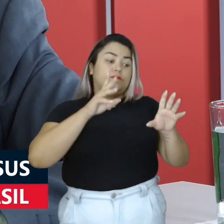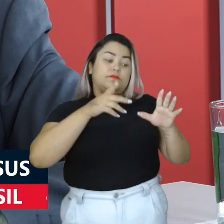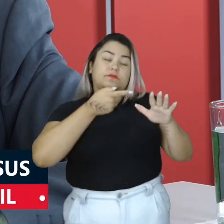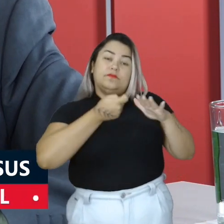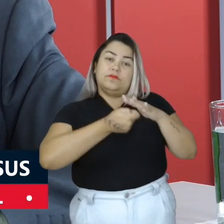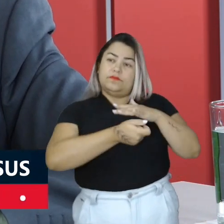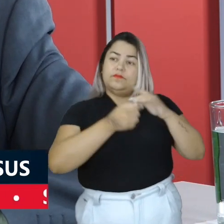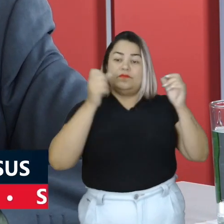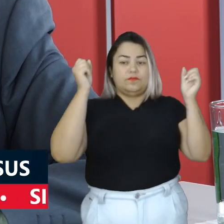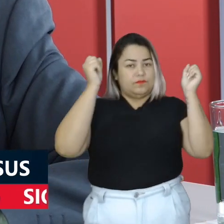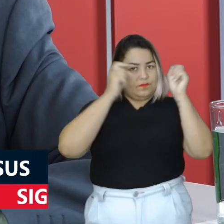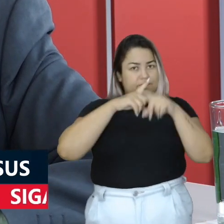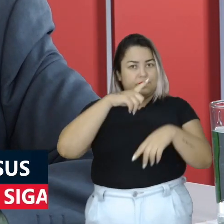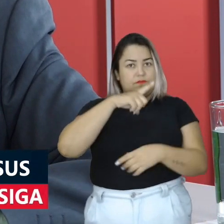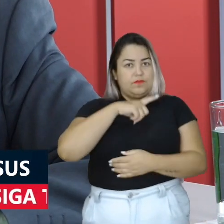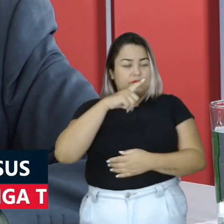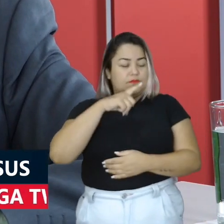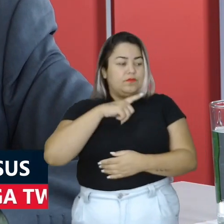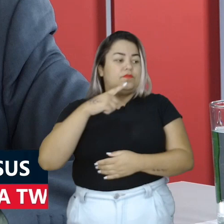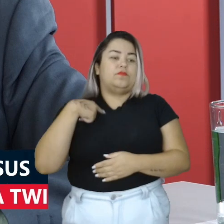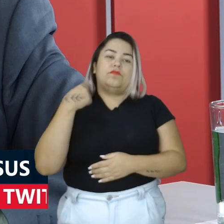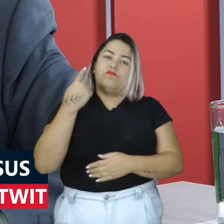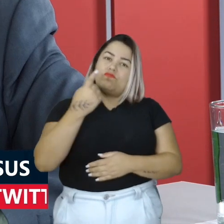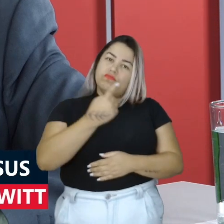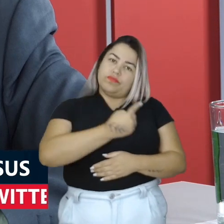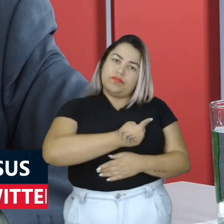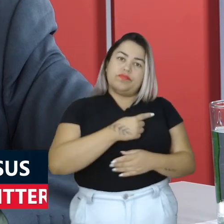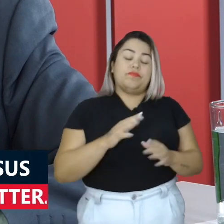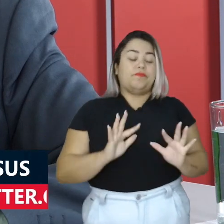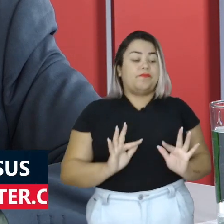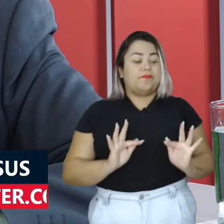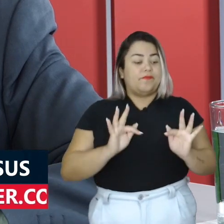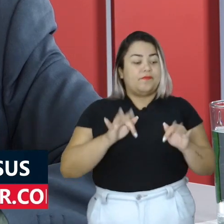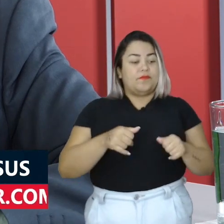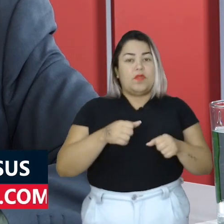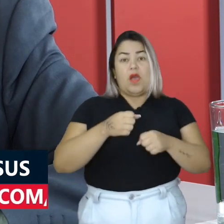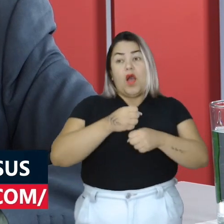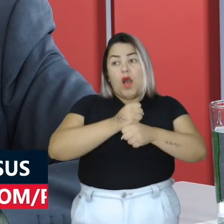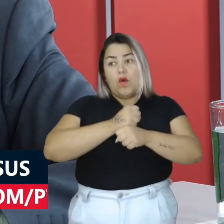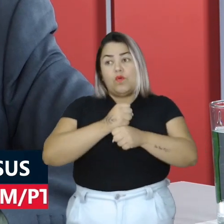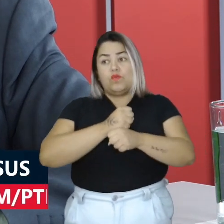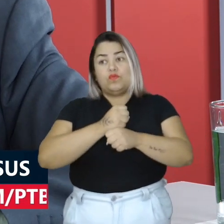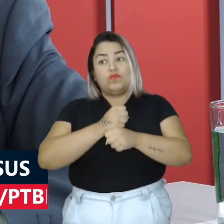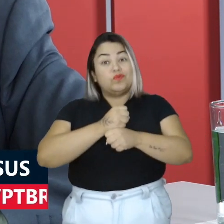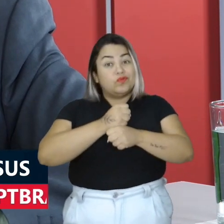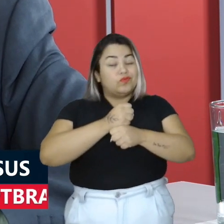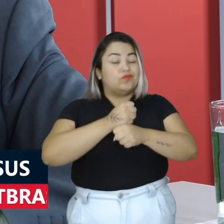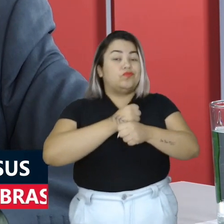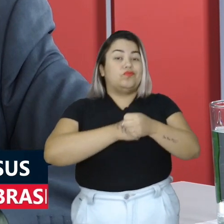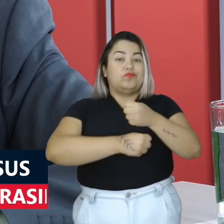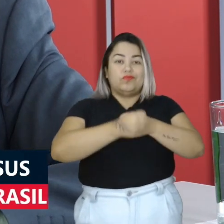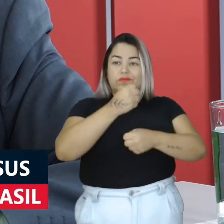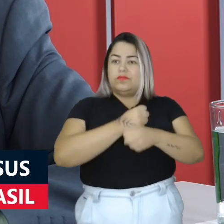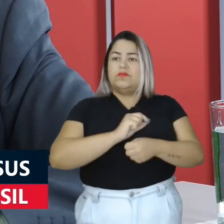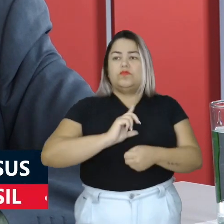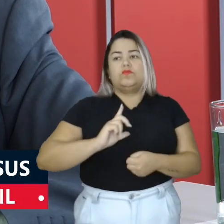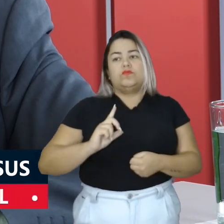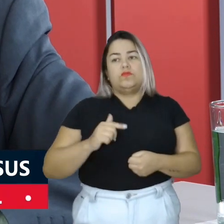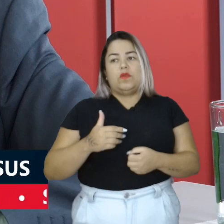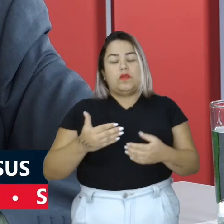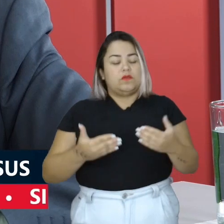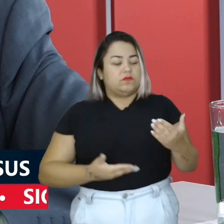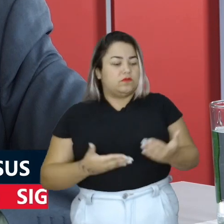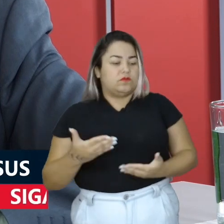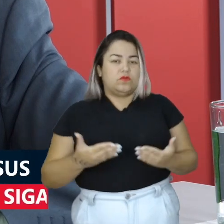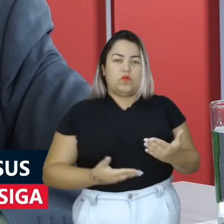dificuldades que ainda temos, nós estávamos, no final do ano passado, com um sem número de serviços, mais de